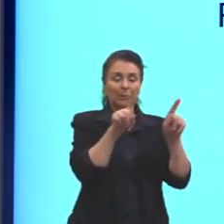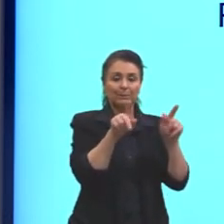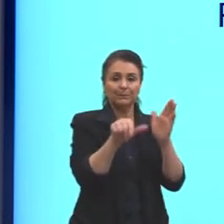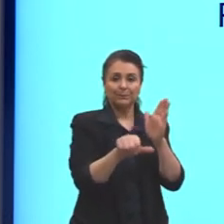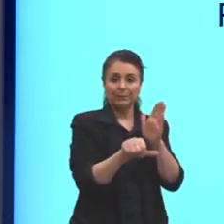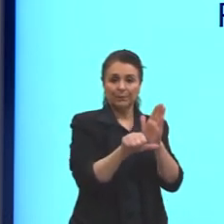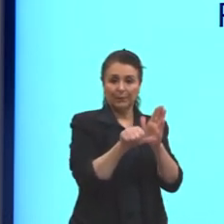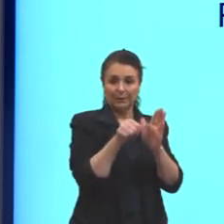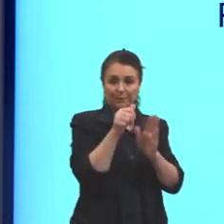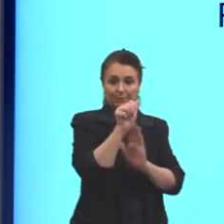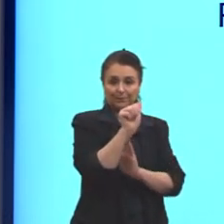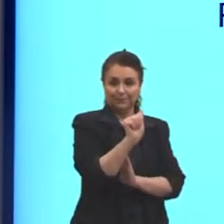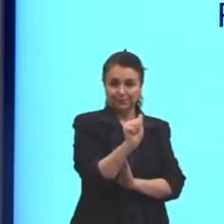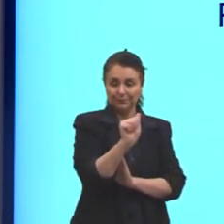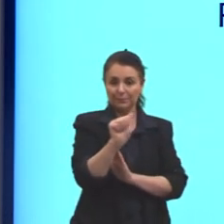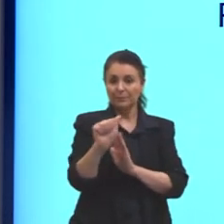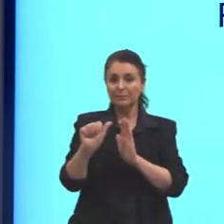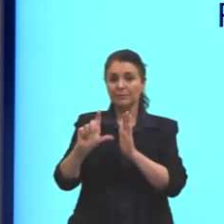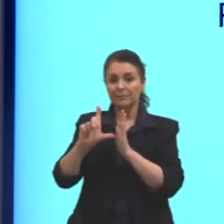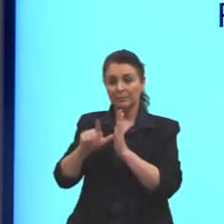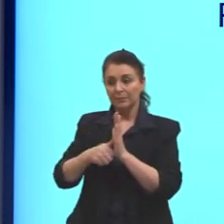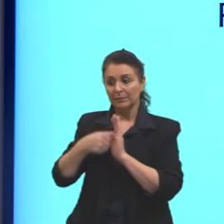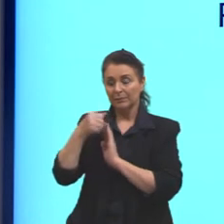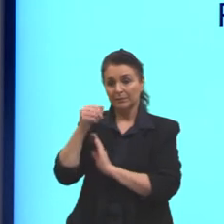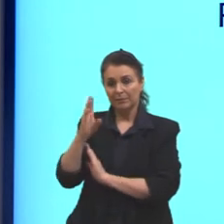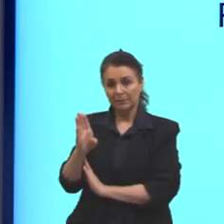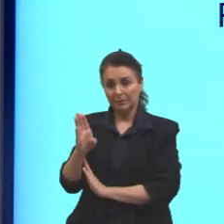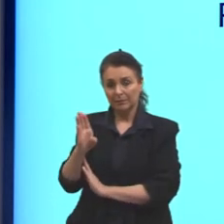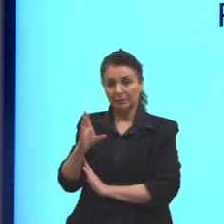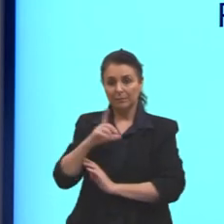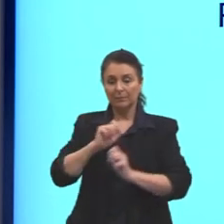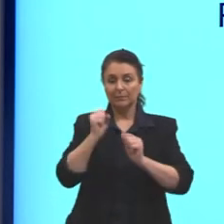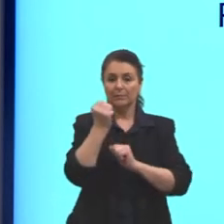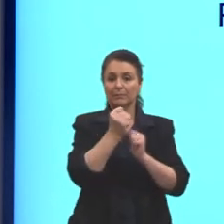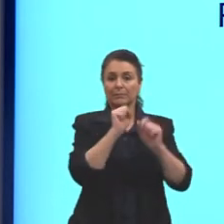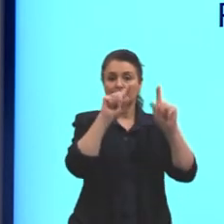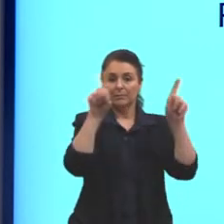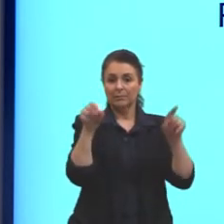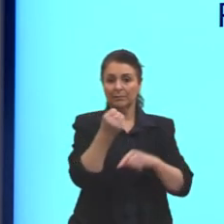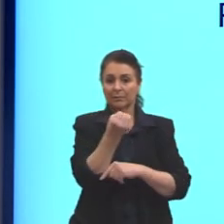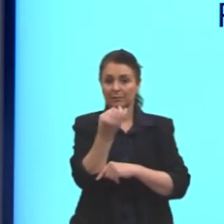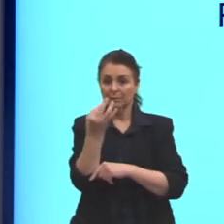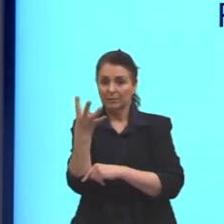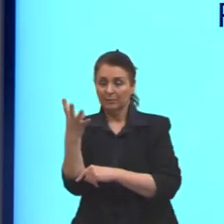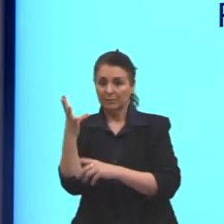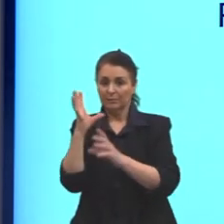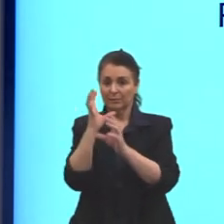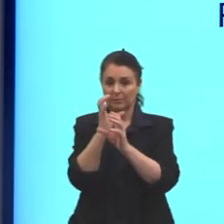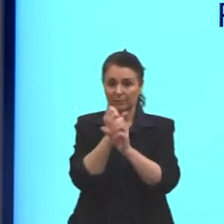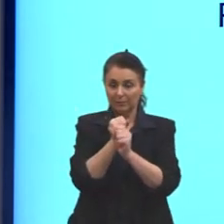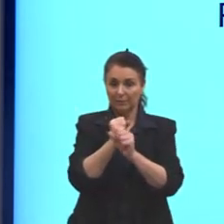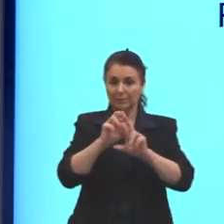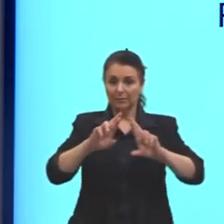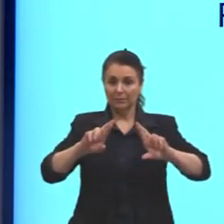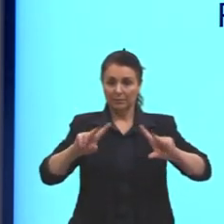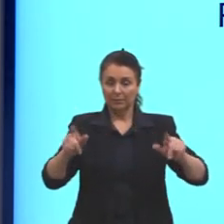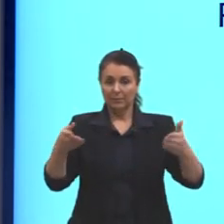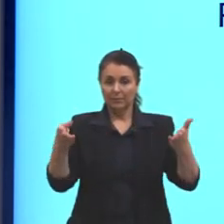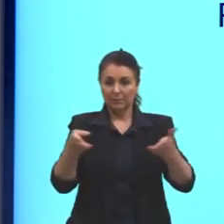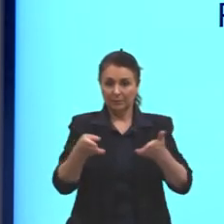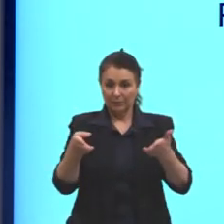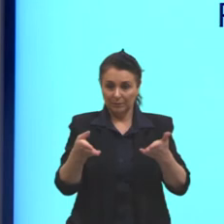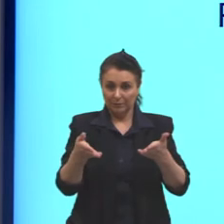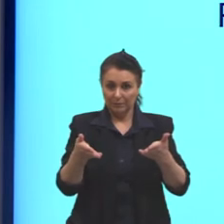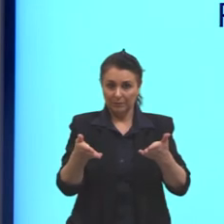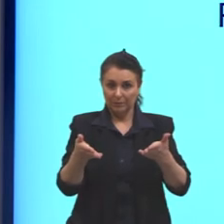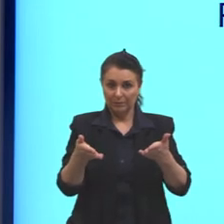termo era o ar e o segundo termo era o b e nós tinhamos o produto da soma pela diferença agora nós temos